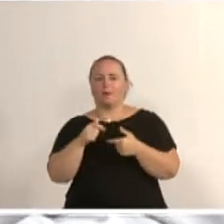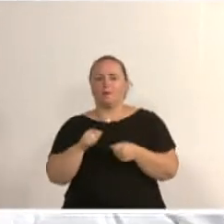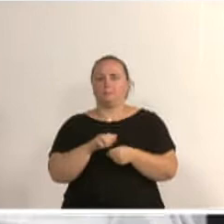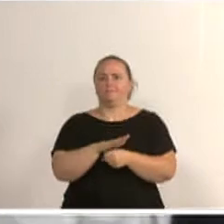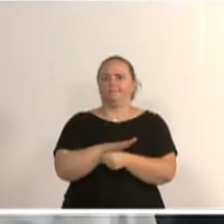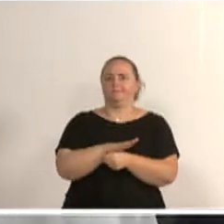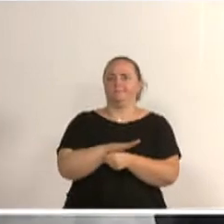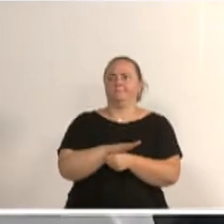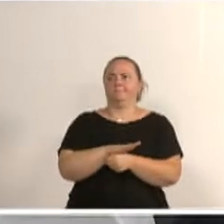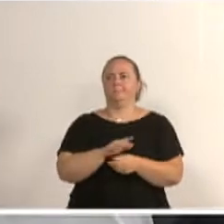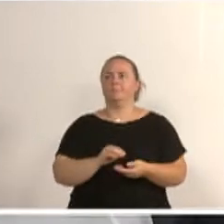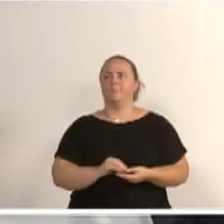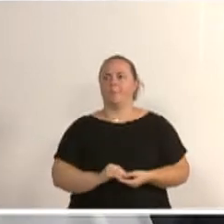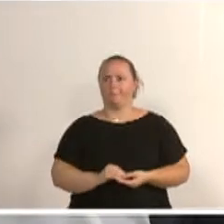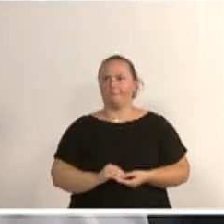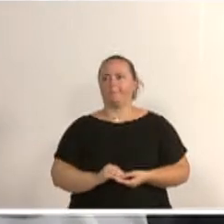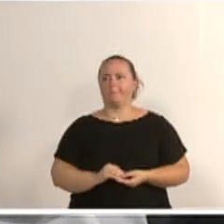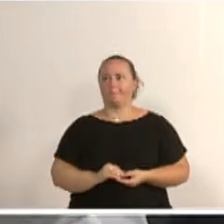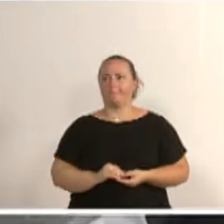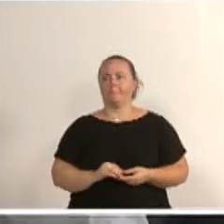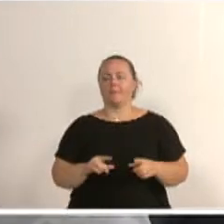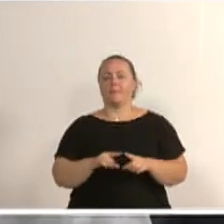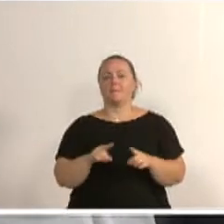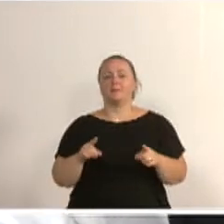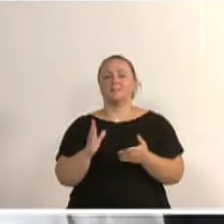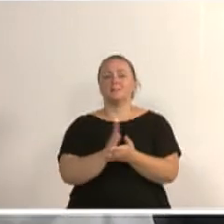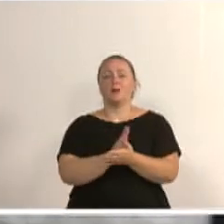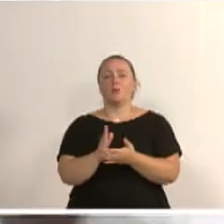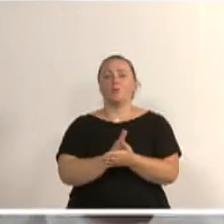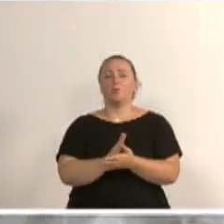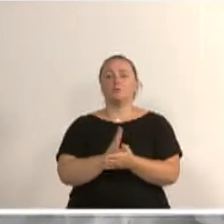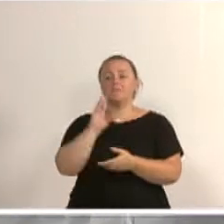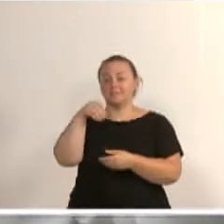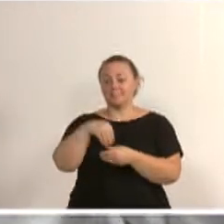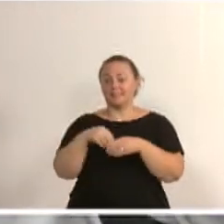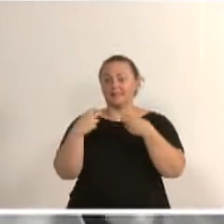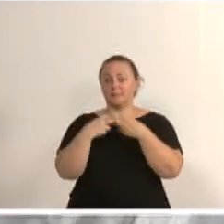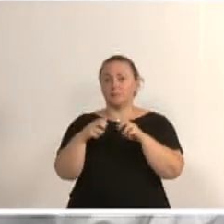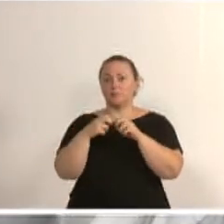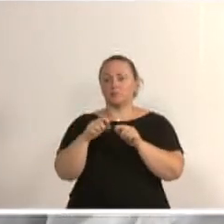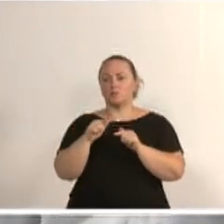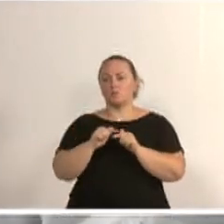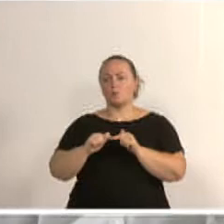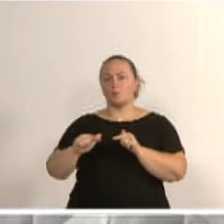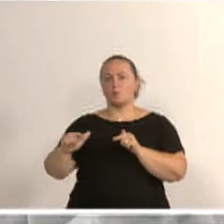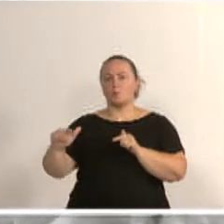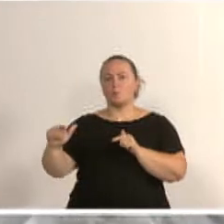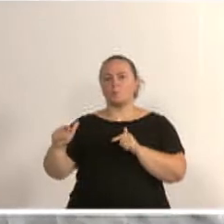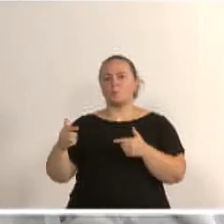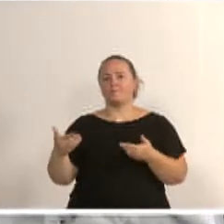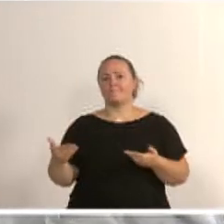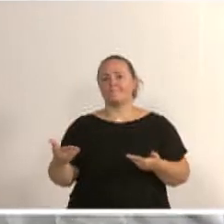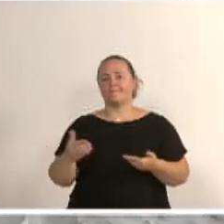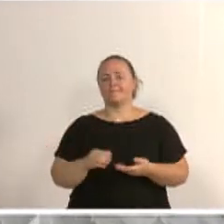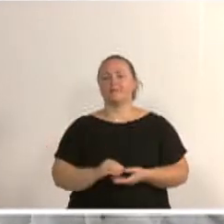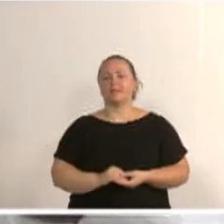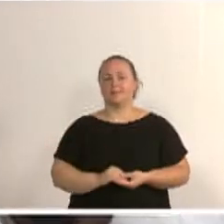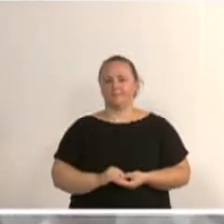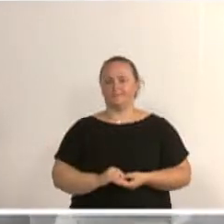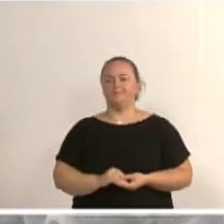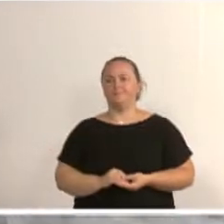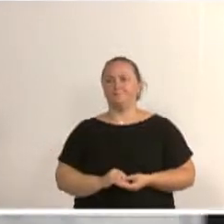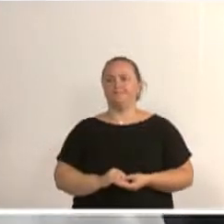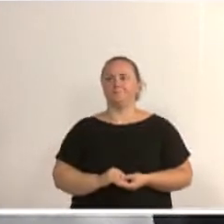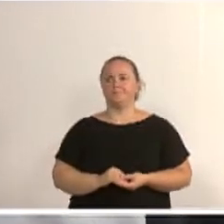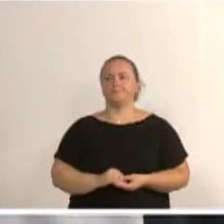esses horários que estão sustentando todos os outros horários que estão vazios. E, nesse sentido, essas pequenas mudanças que a gente propôs aqui, e seria